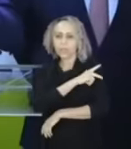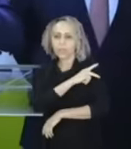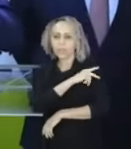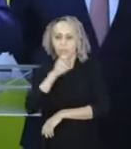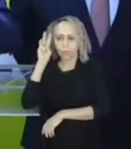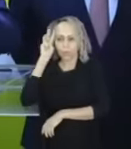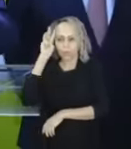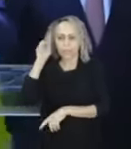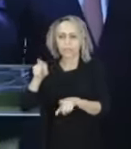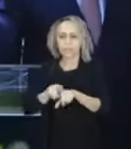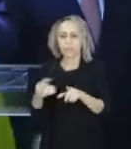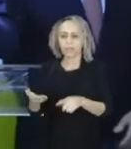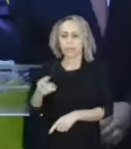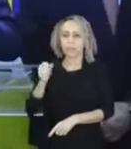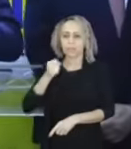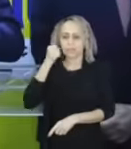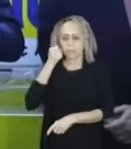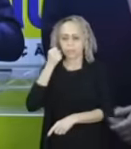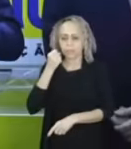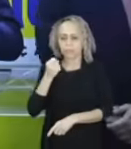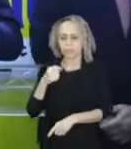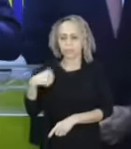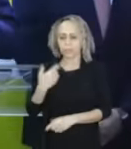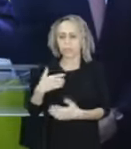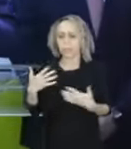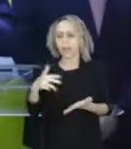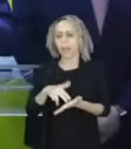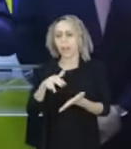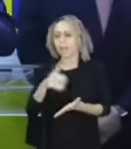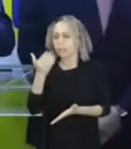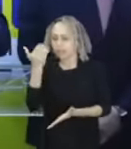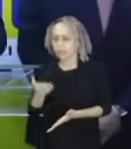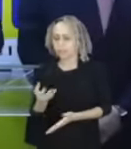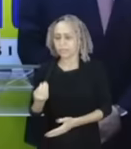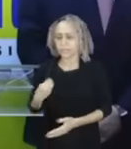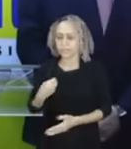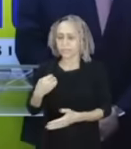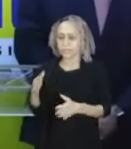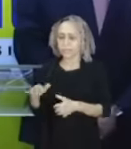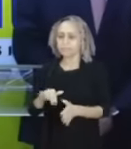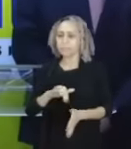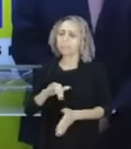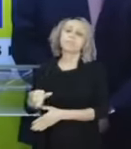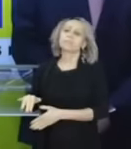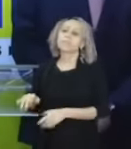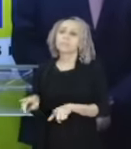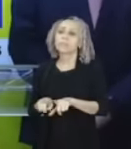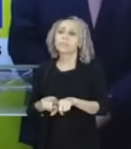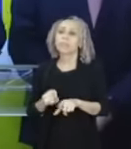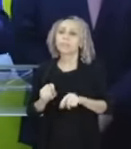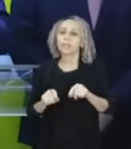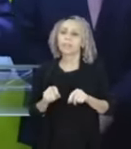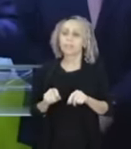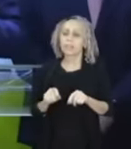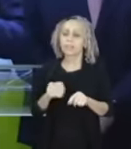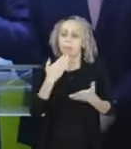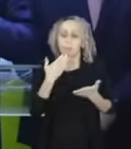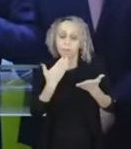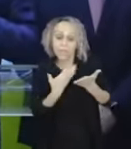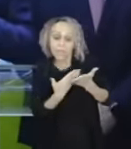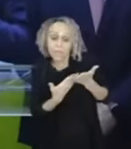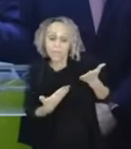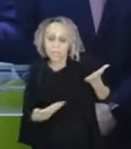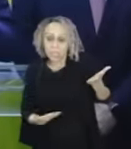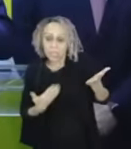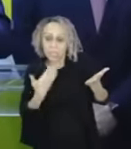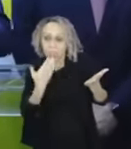e também queria colocar que nós estamos fazendo um requerimento um pedido de